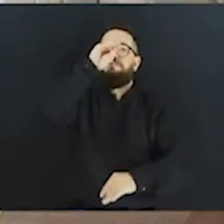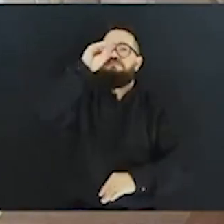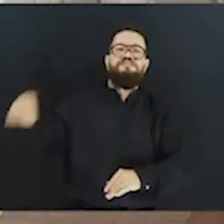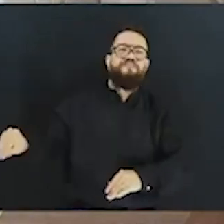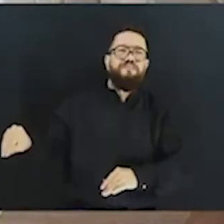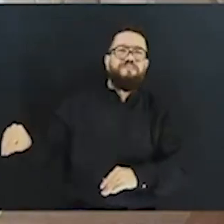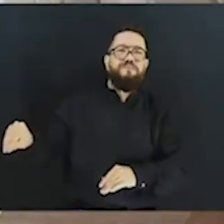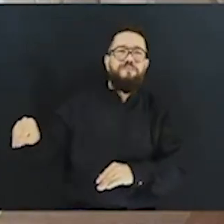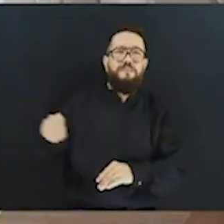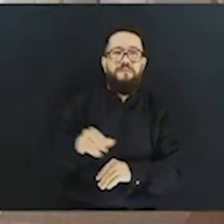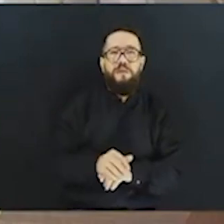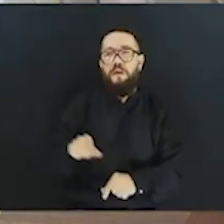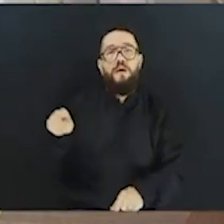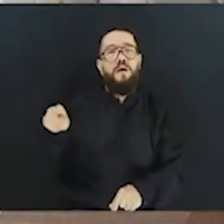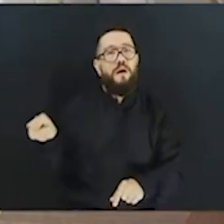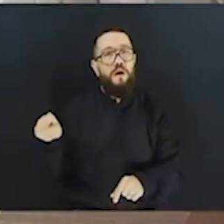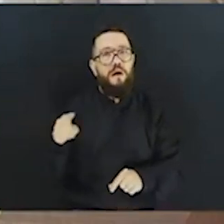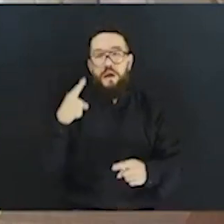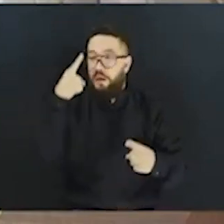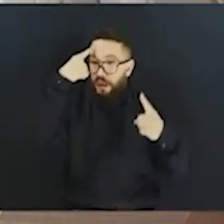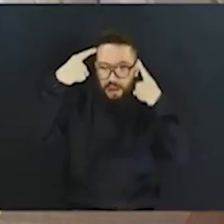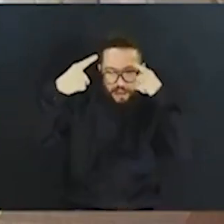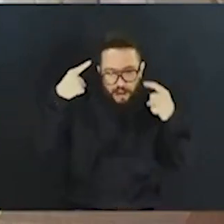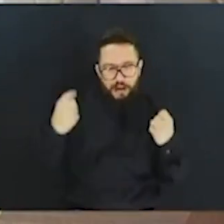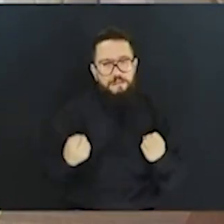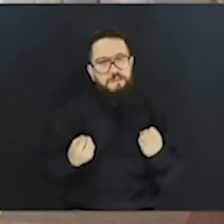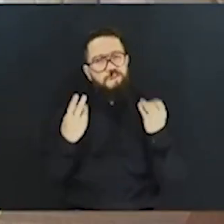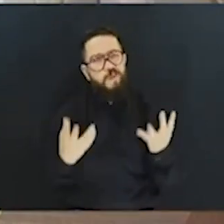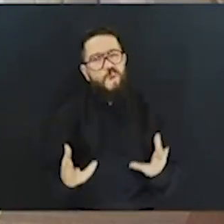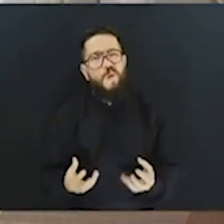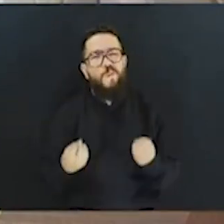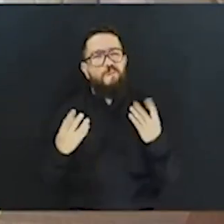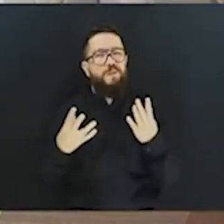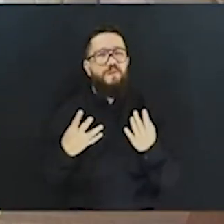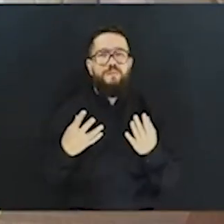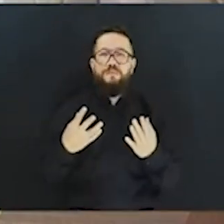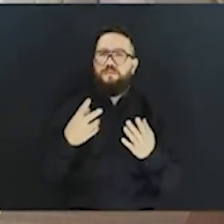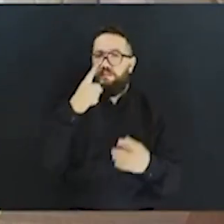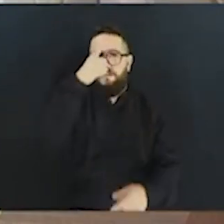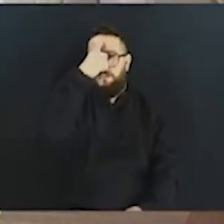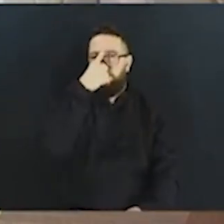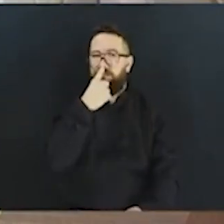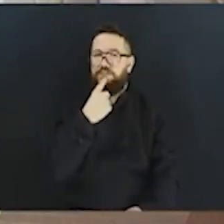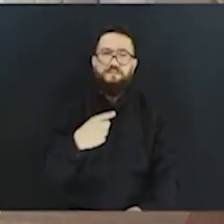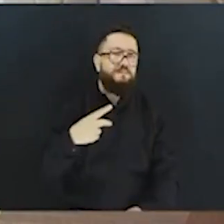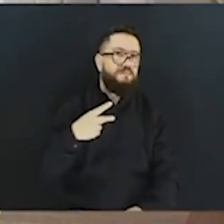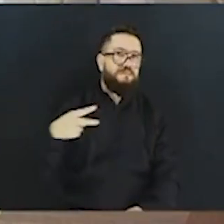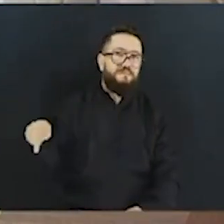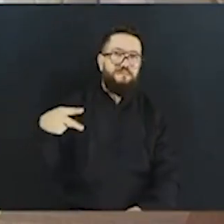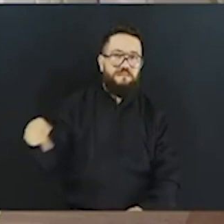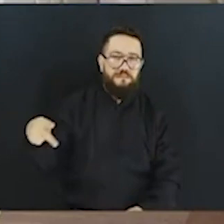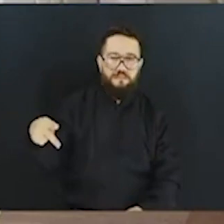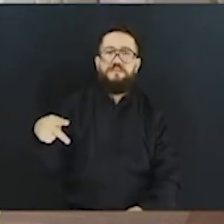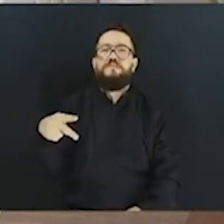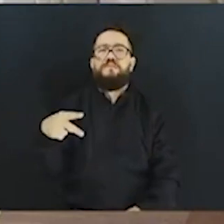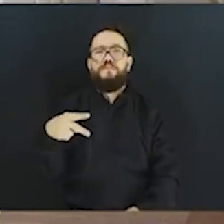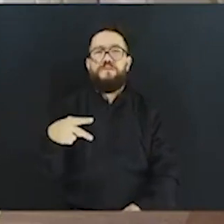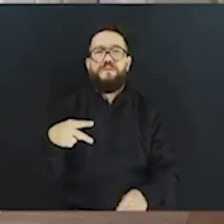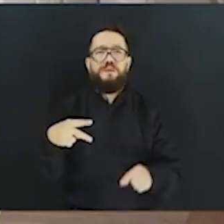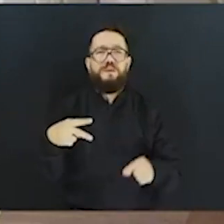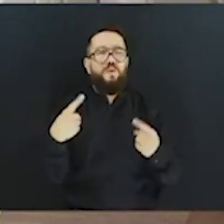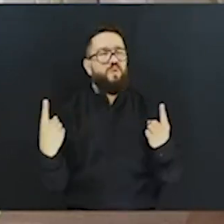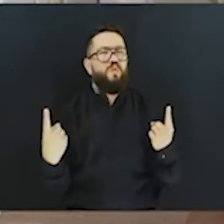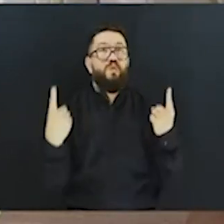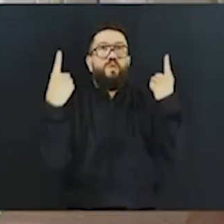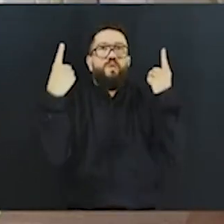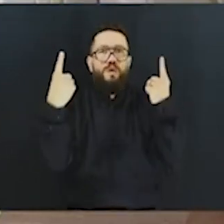criar a sua arte, a sua voz, o seu estilo, através da sua maneira de se expressar, única, servindo como uma